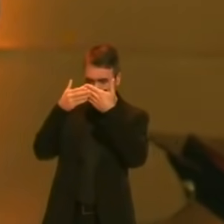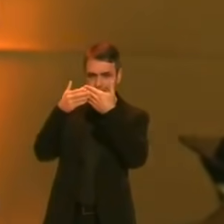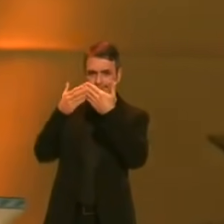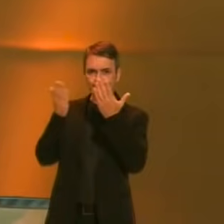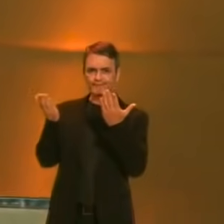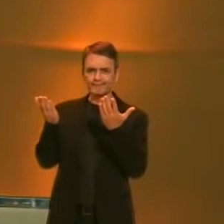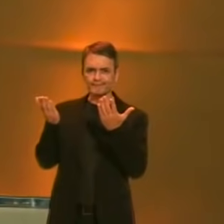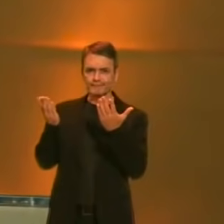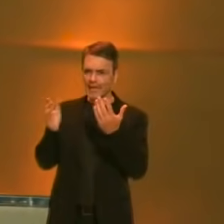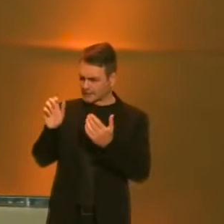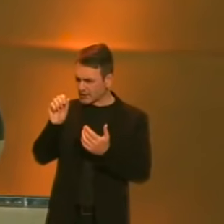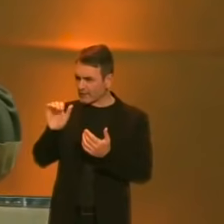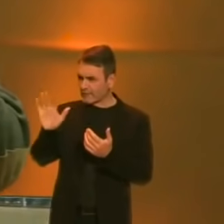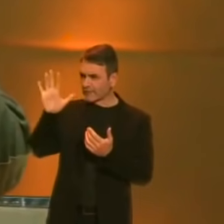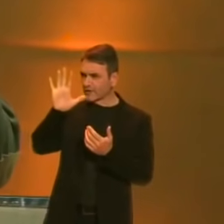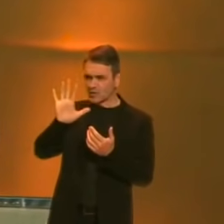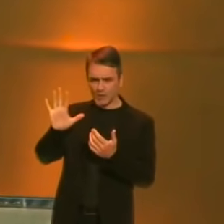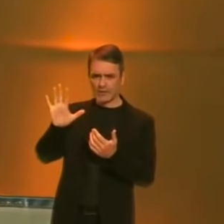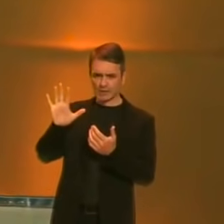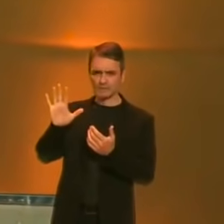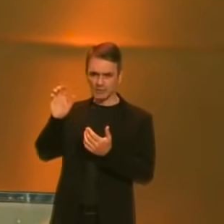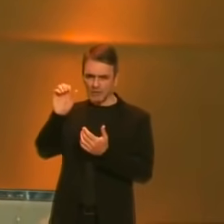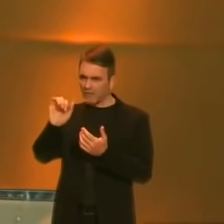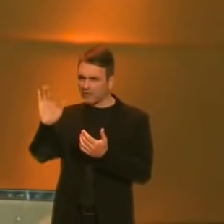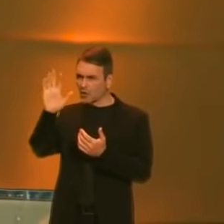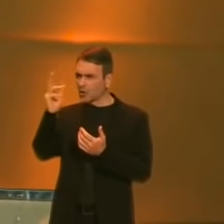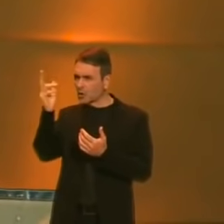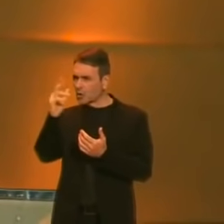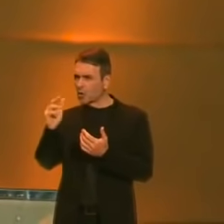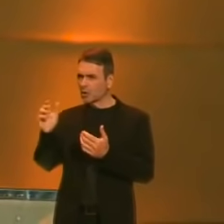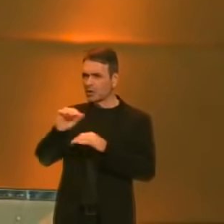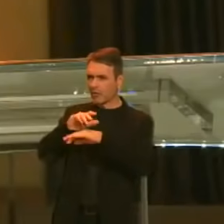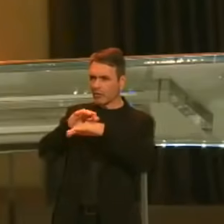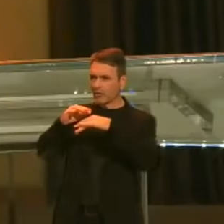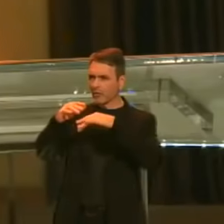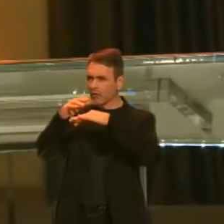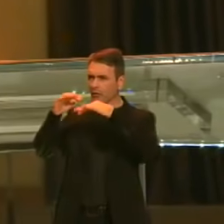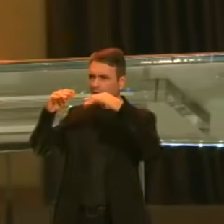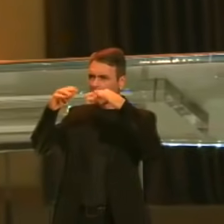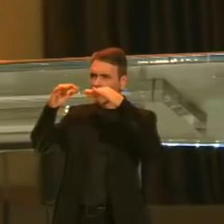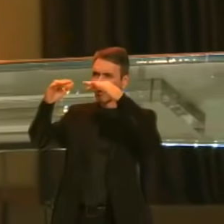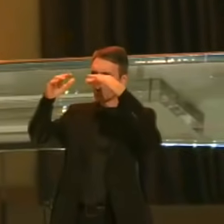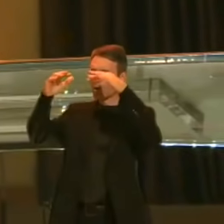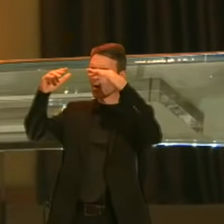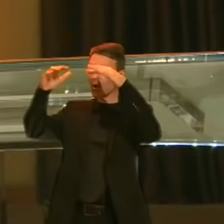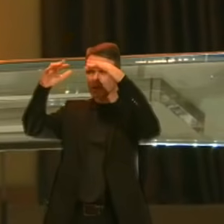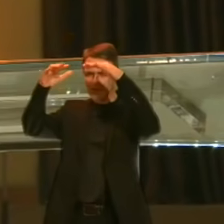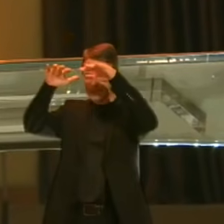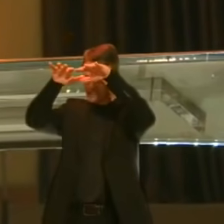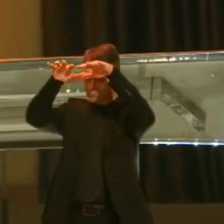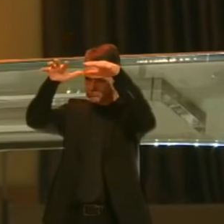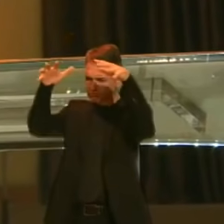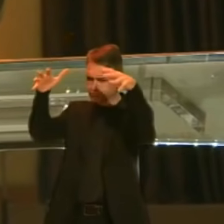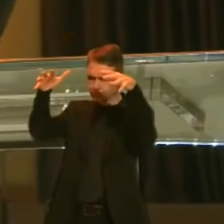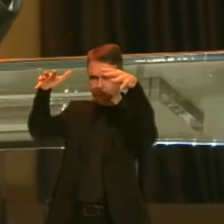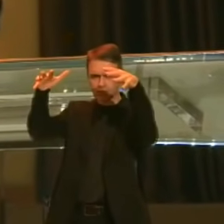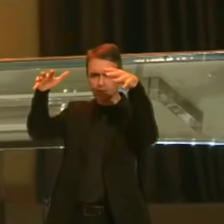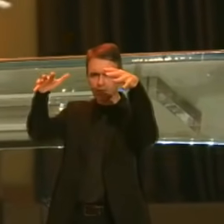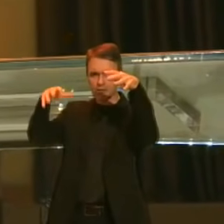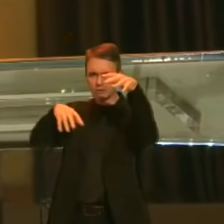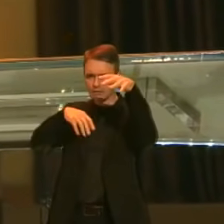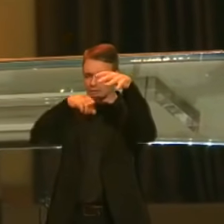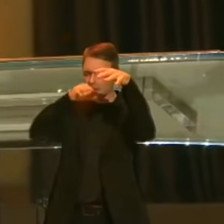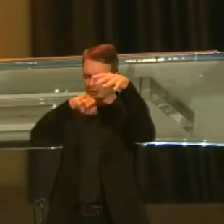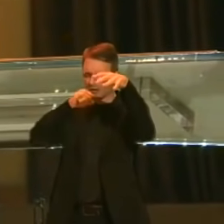Essa figura de linguagem de uma fumaça que encobre tudo, que você está